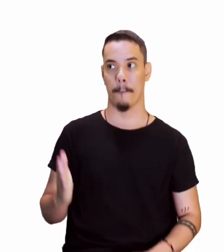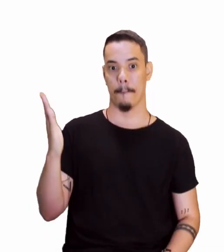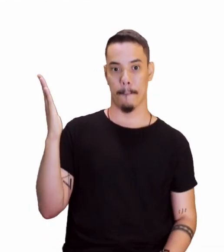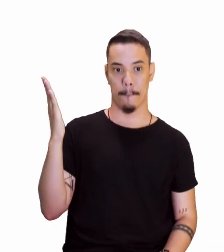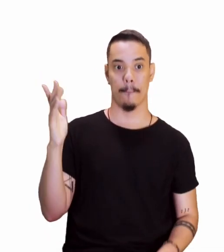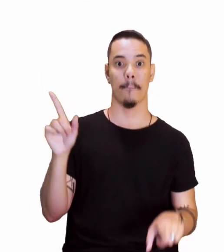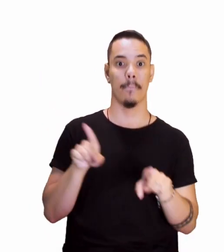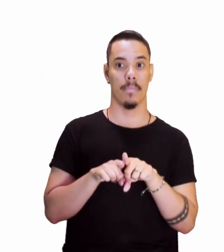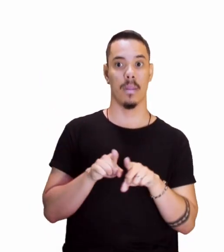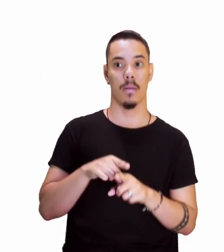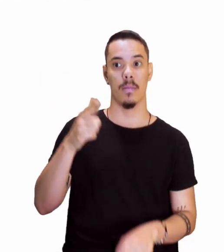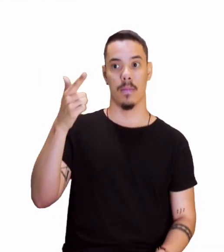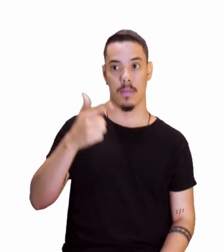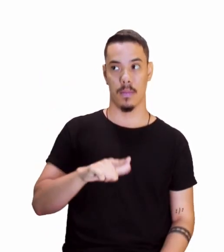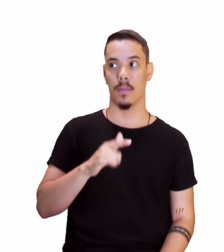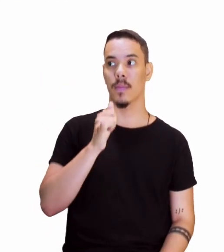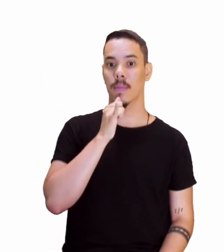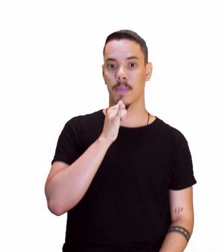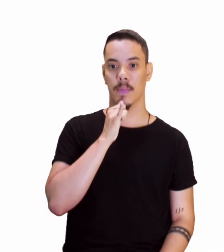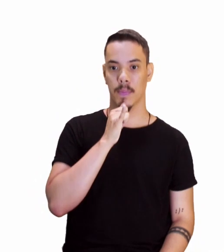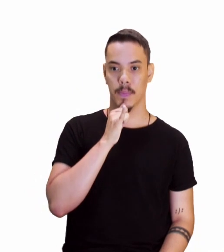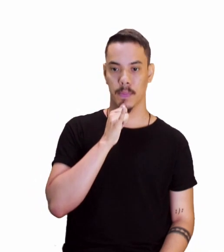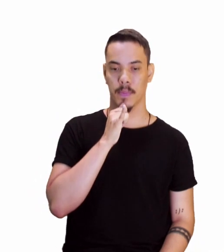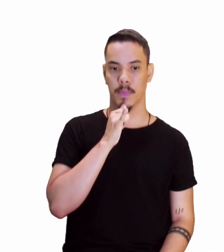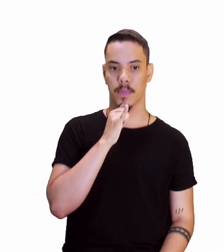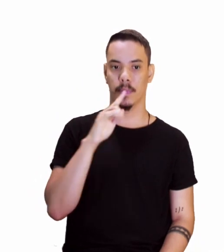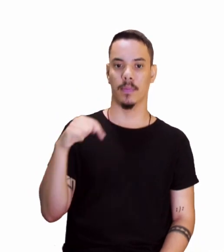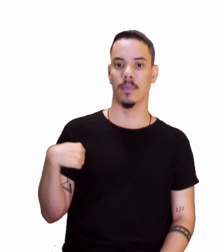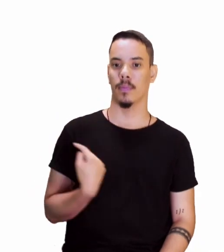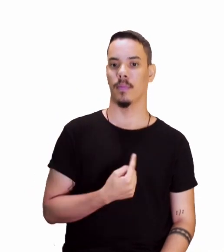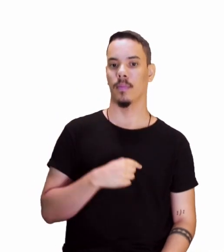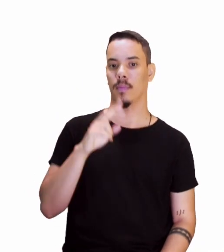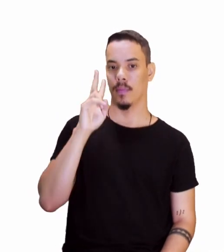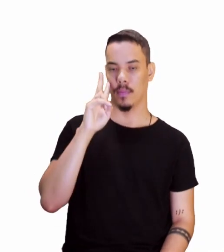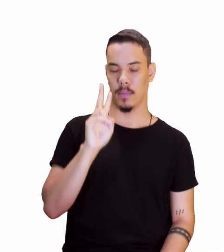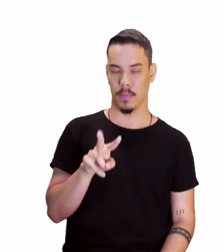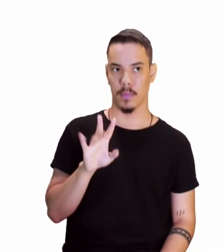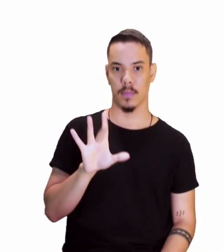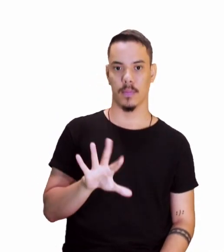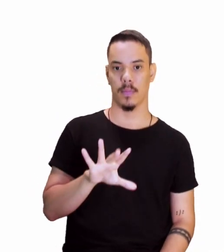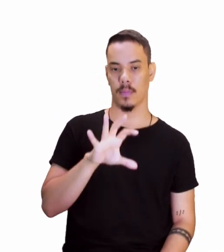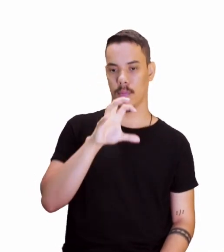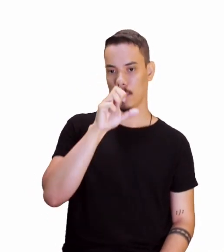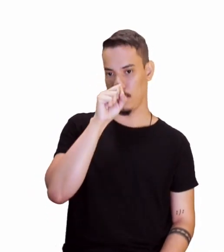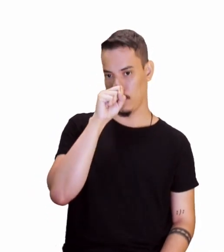Aqui, mais exemplos aqui, o aspirar no sentido de